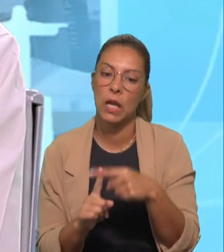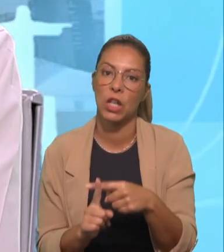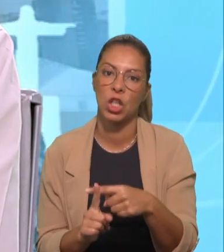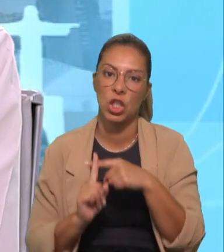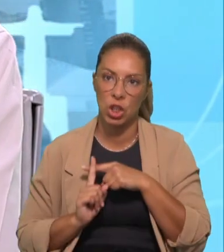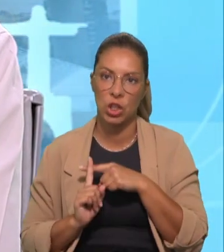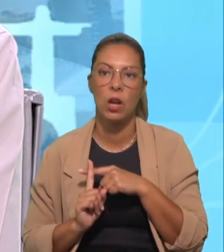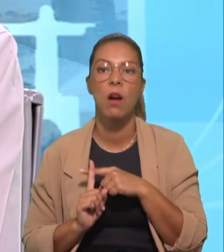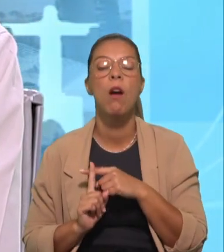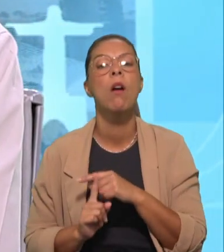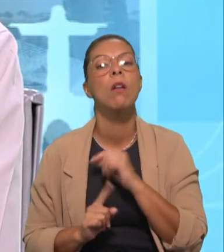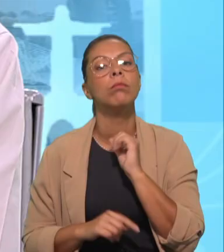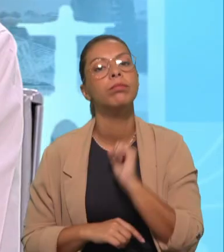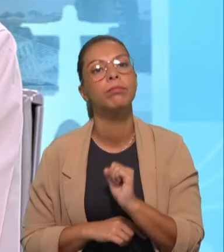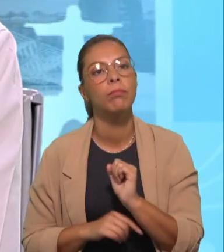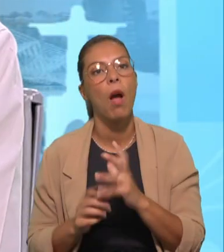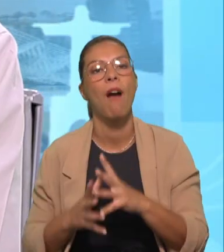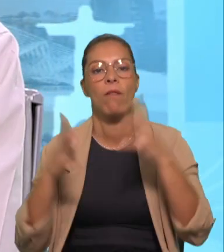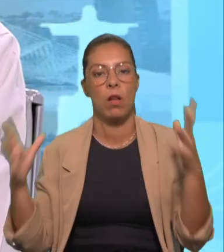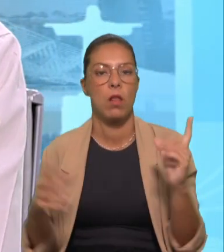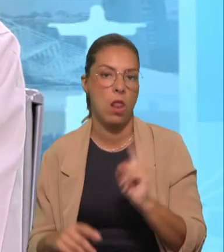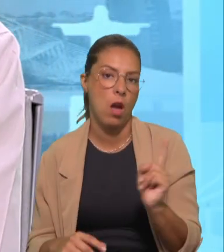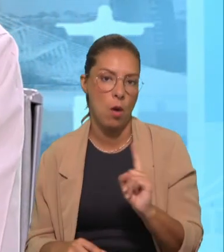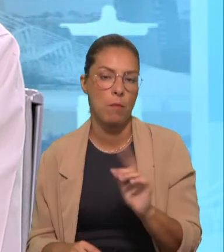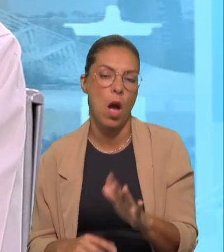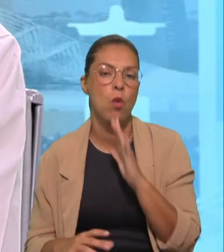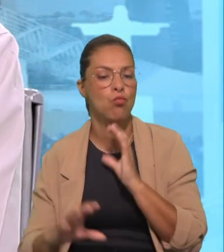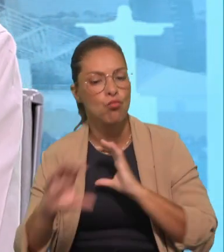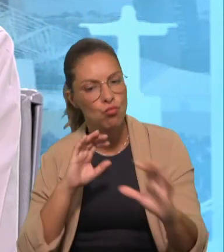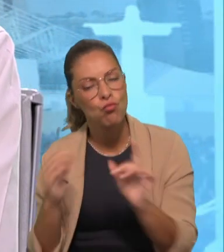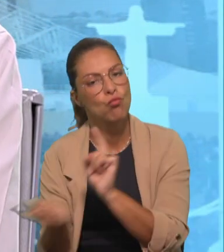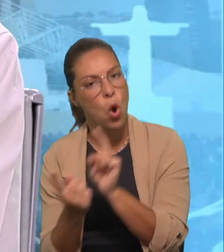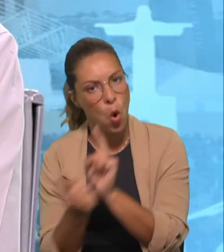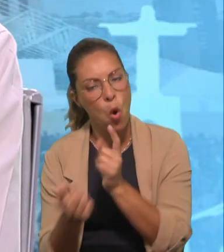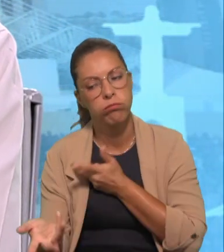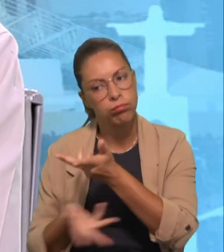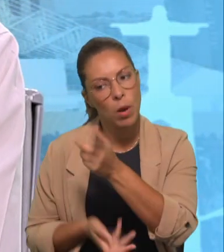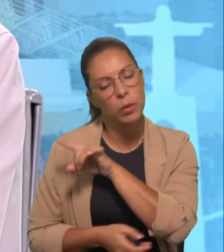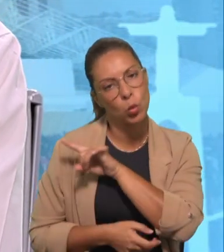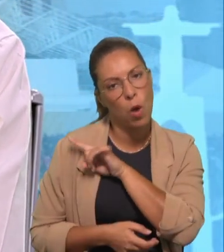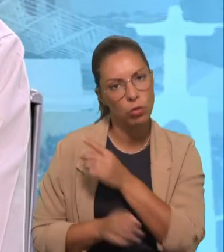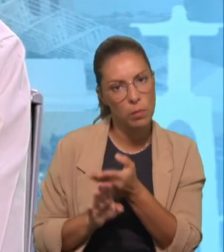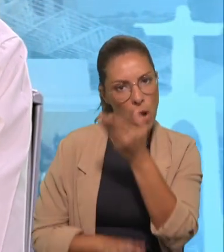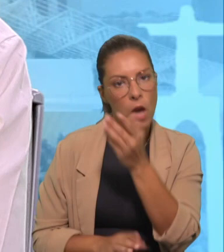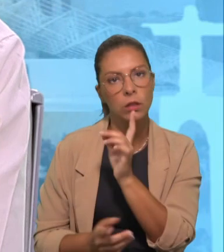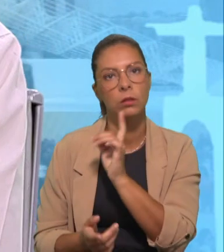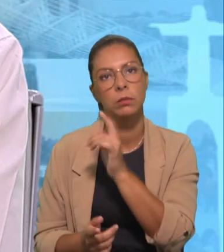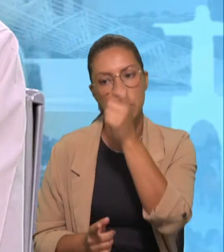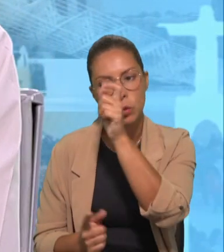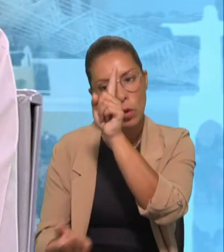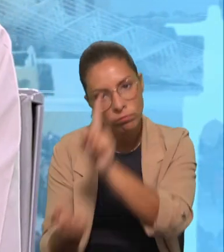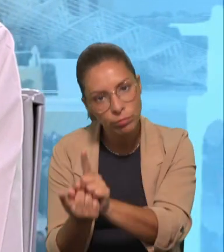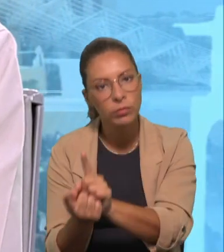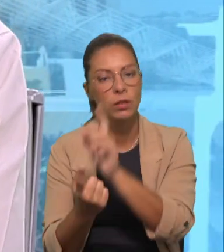massa, mas que torne possível uma comunicação pessoal, que as pessoas efetivamente se encontrem